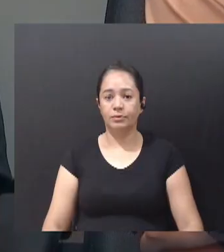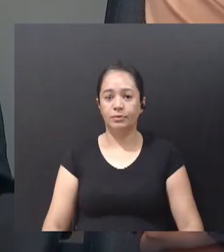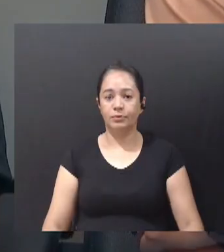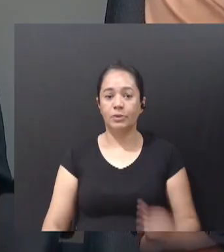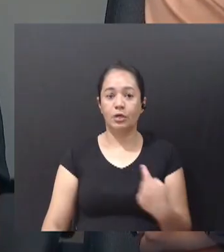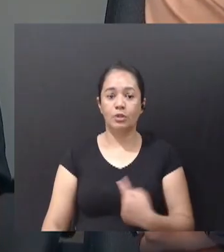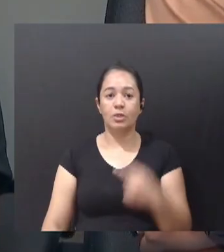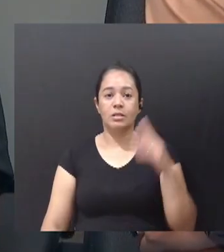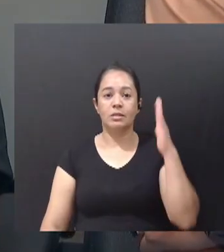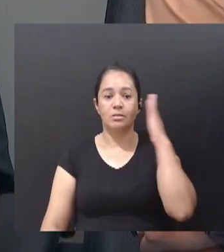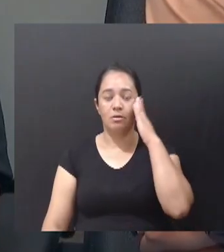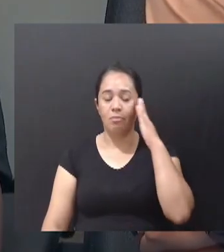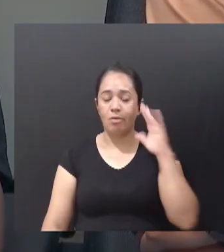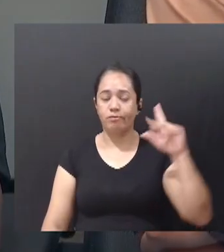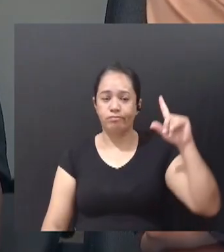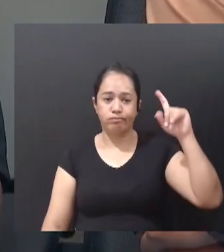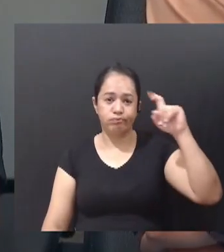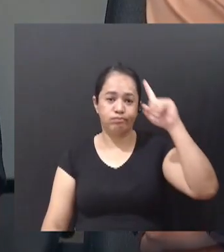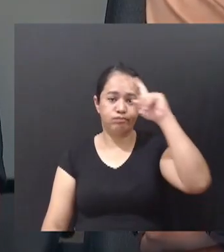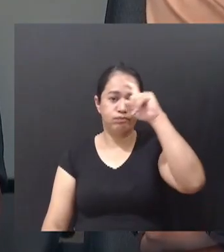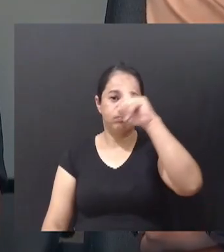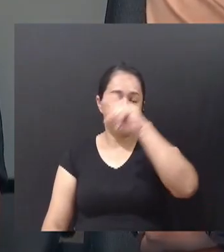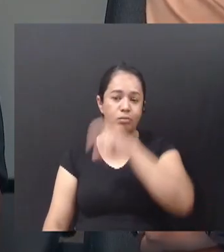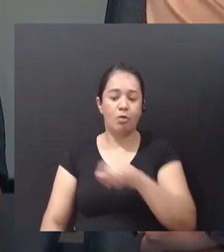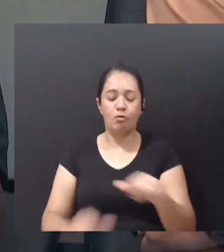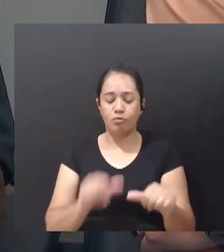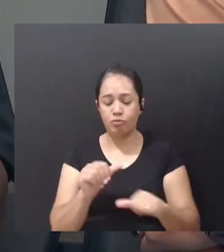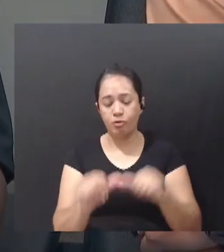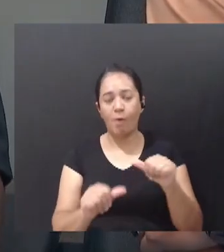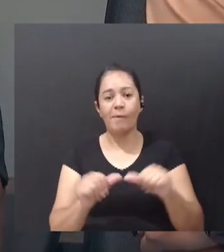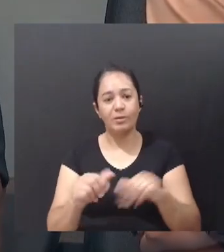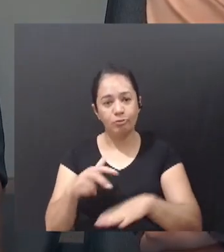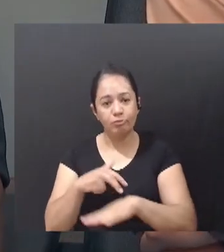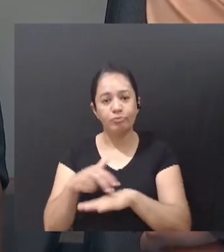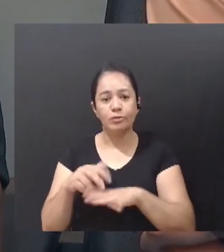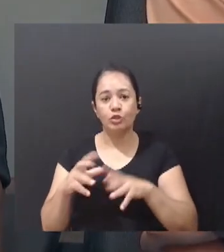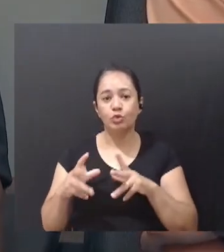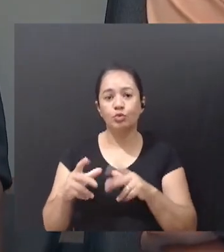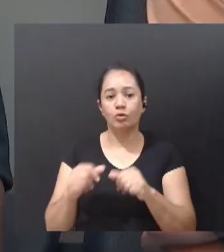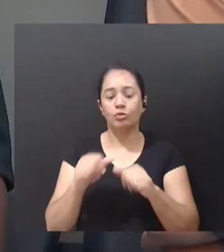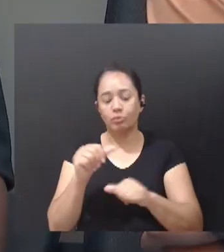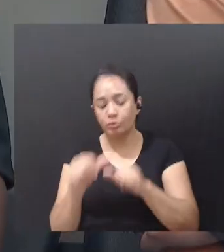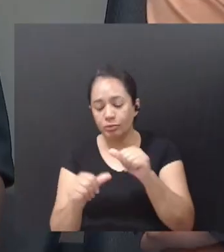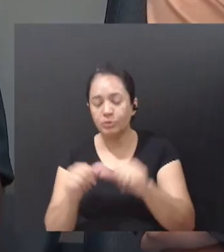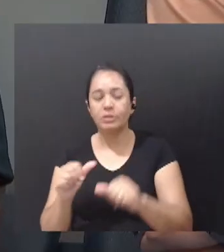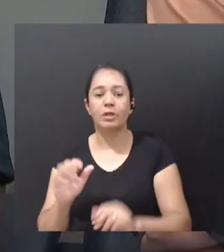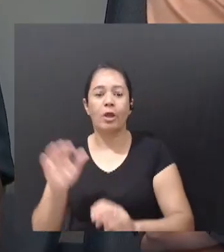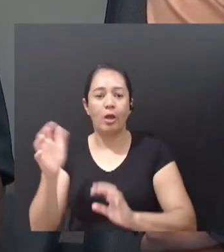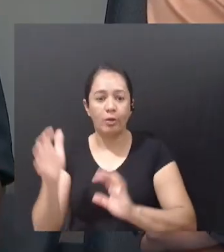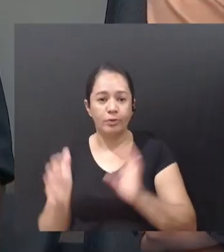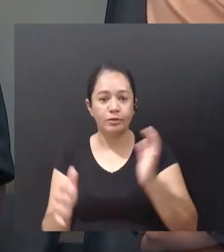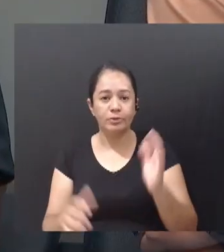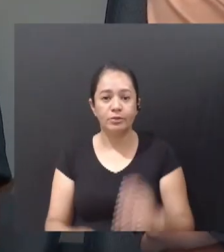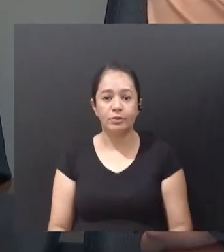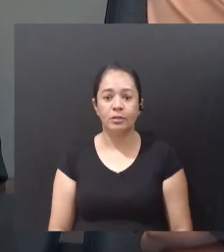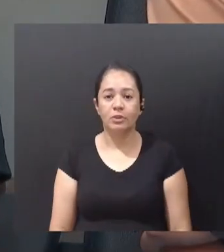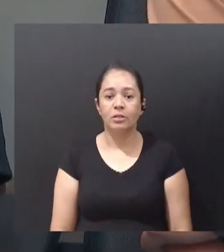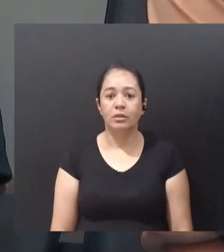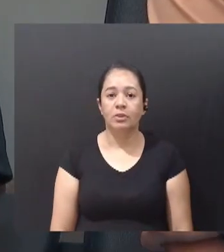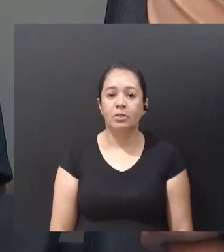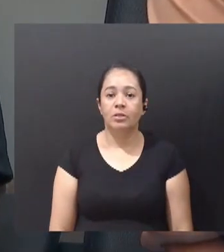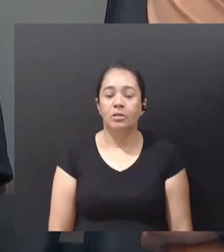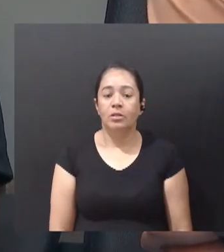é a transformação que teve, né, o hip-hop, por toda a transformação que passou, e a dificuldade que a gente tinha naquele